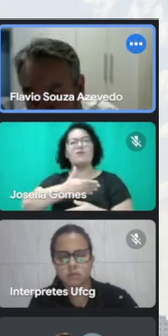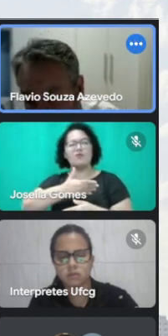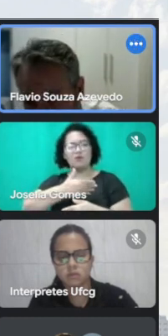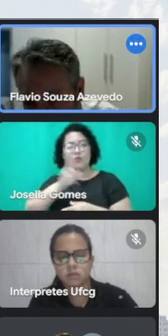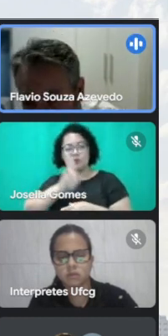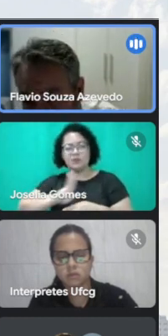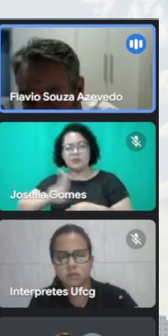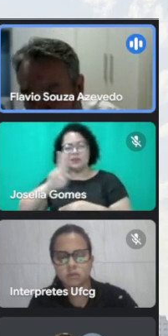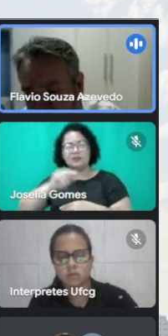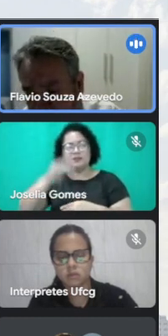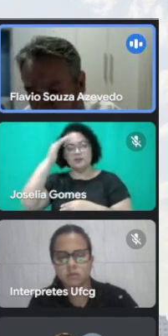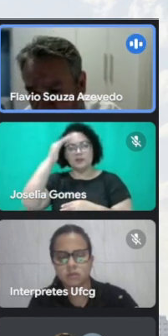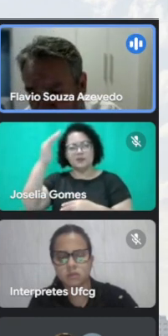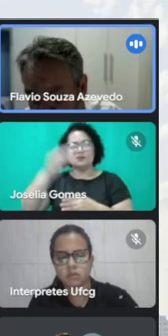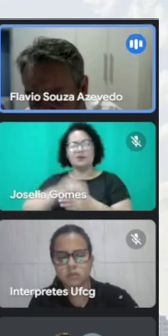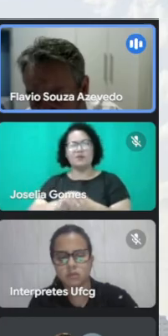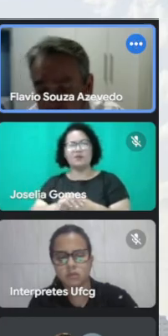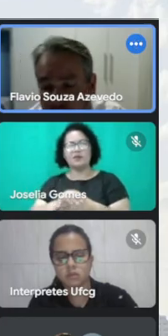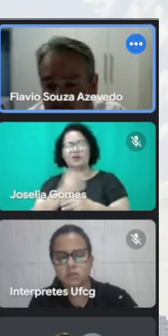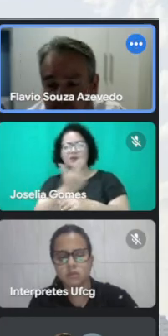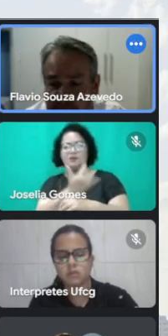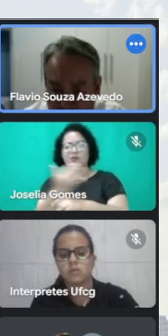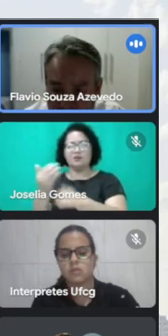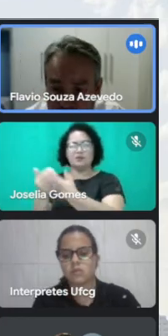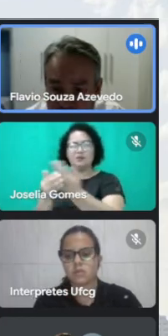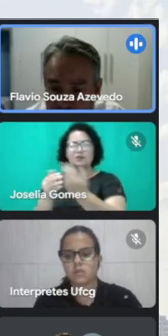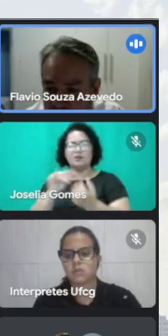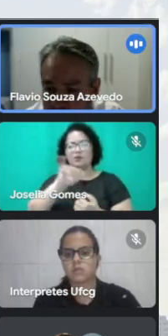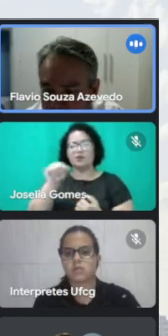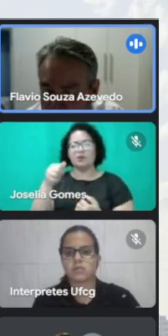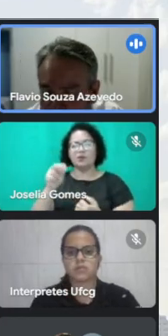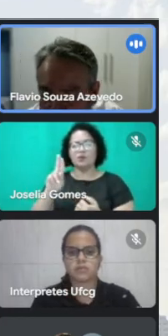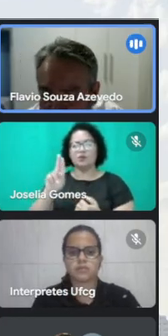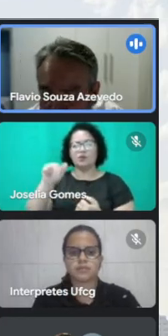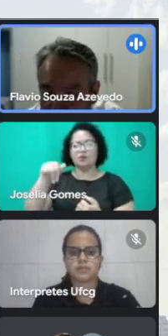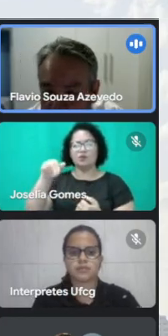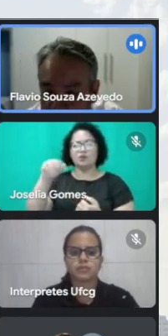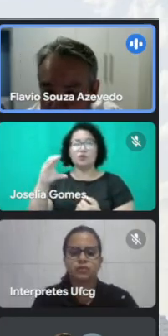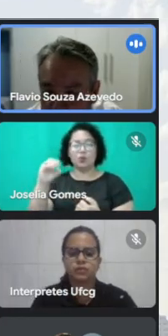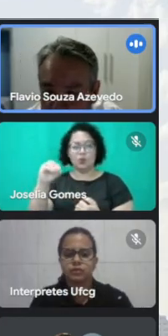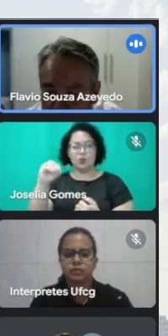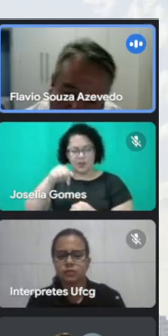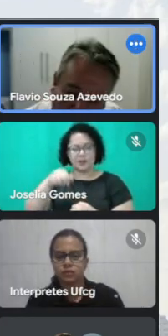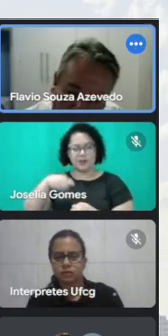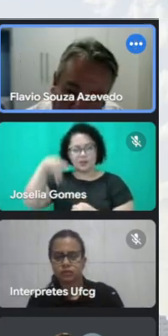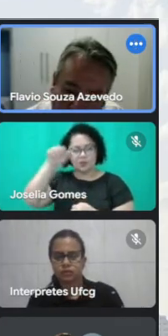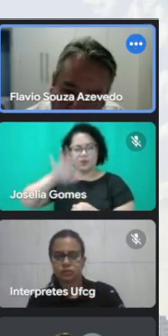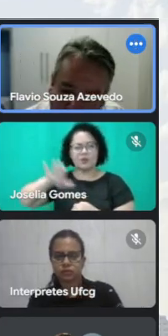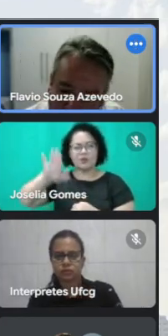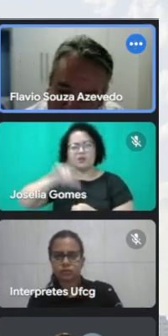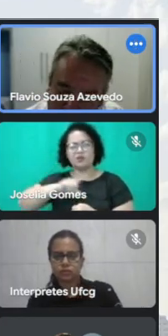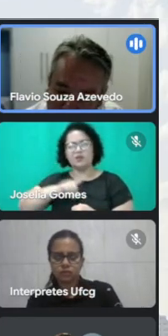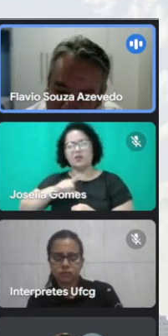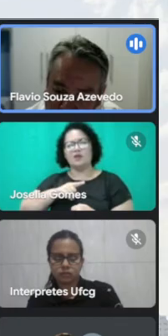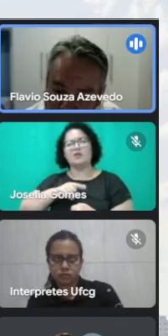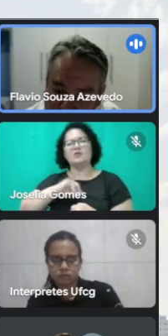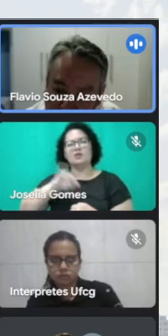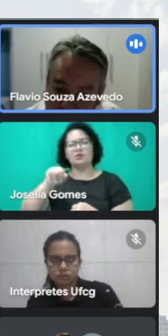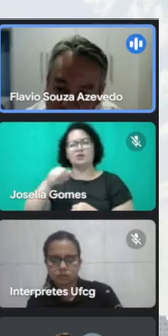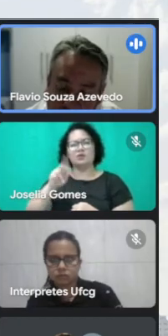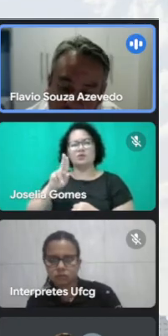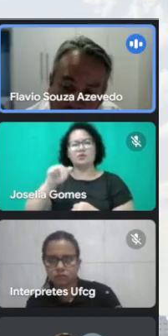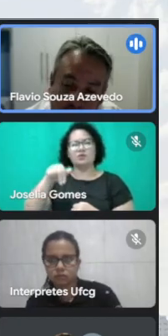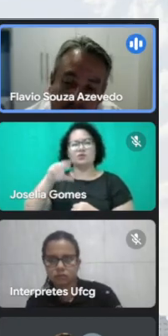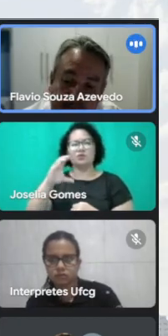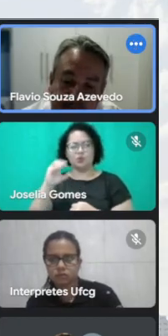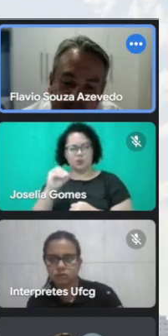principalmente um tipo de vegetação que é o junco. Aqui existe, né, no Nordeste existe isso muito aí nos riachos, nos